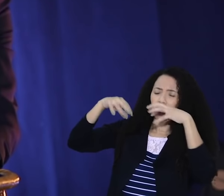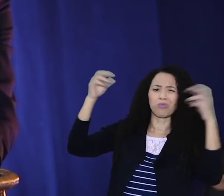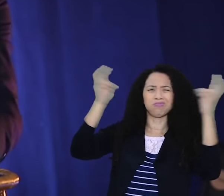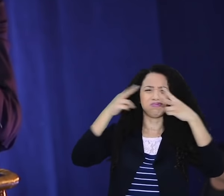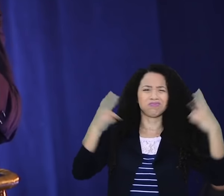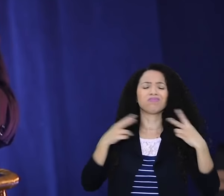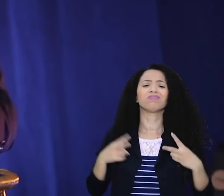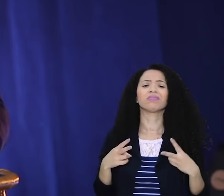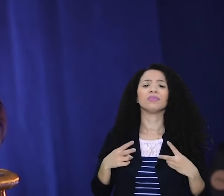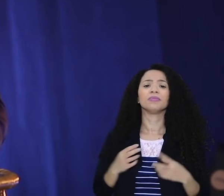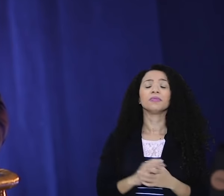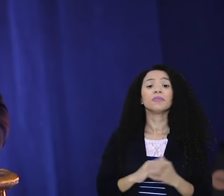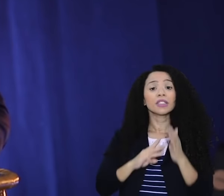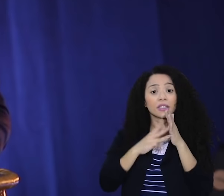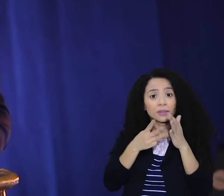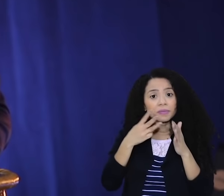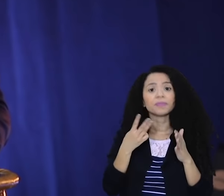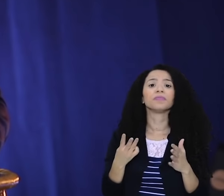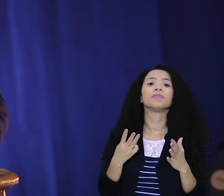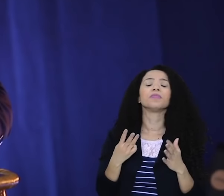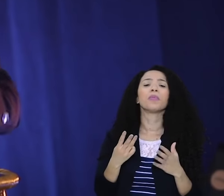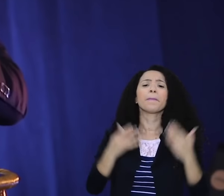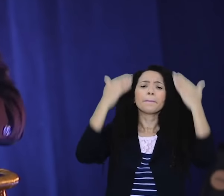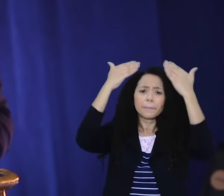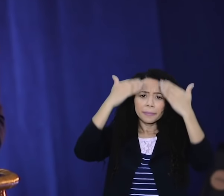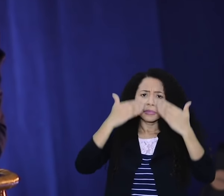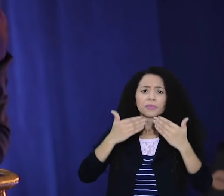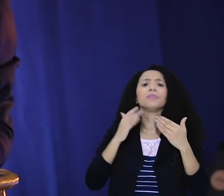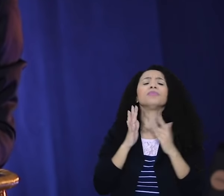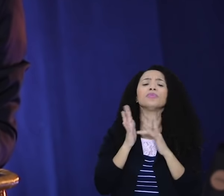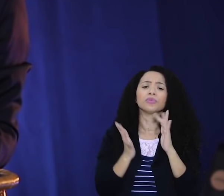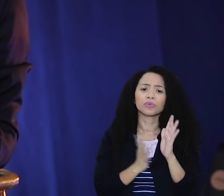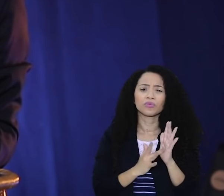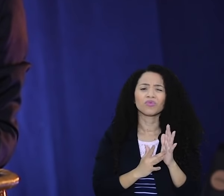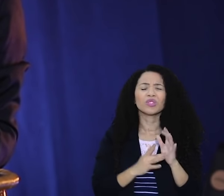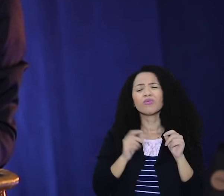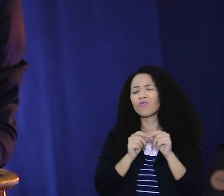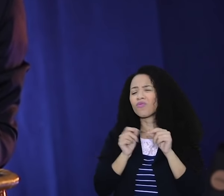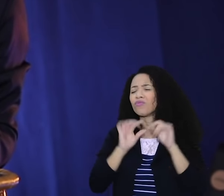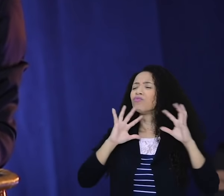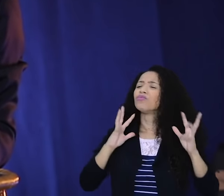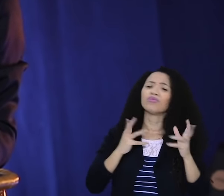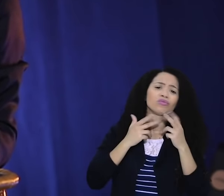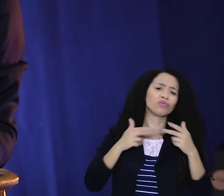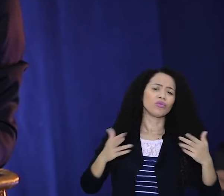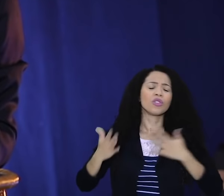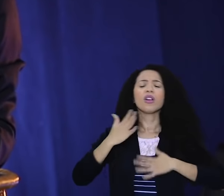Então, nós vamos para a terceira observação, é que a presença de Cristo faz tudo se